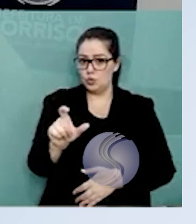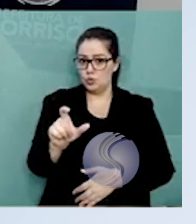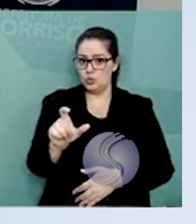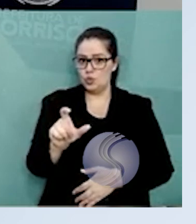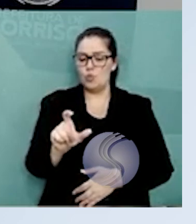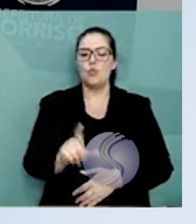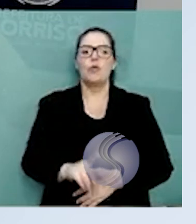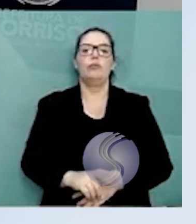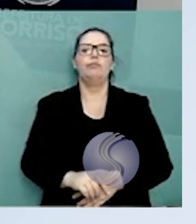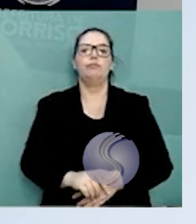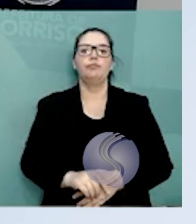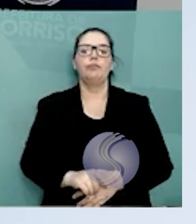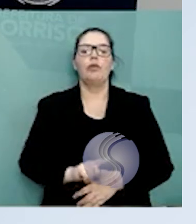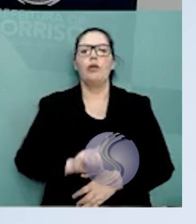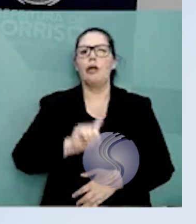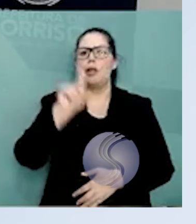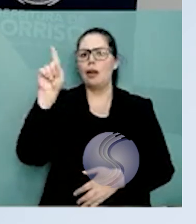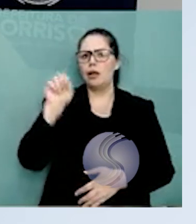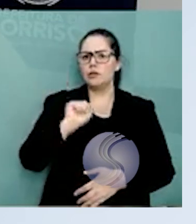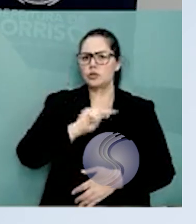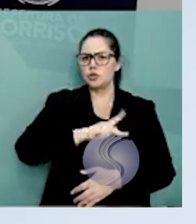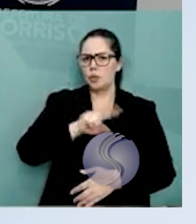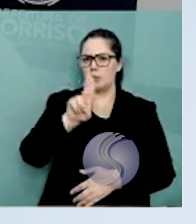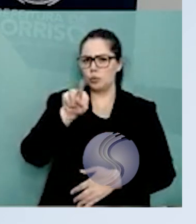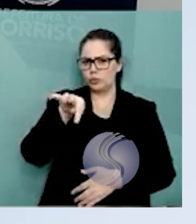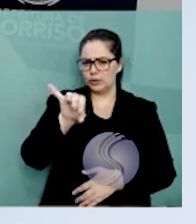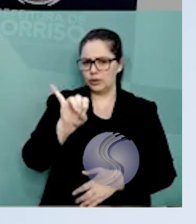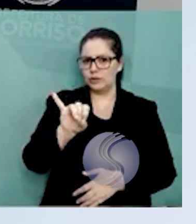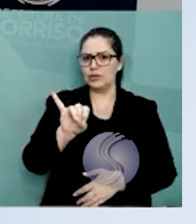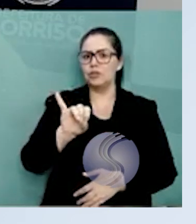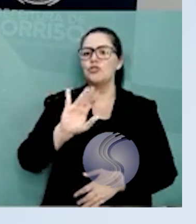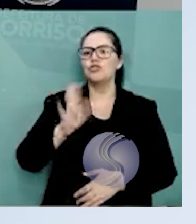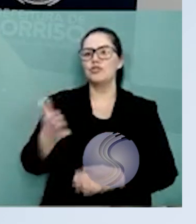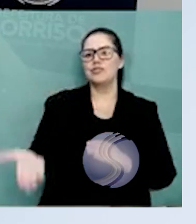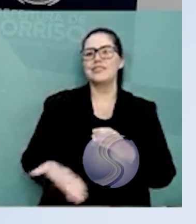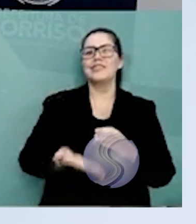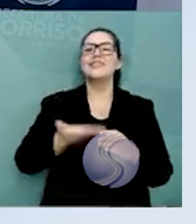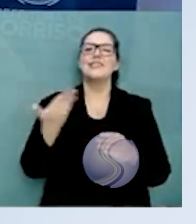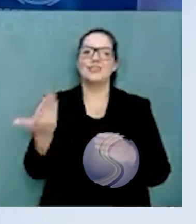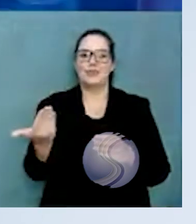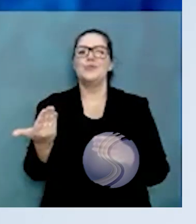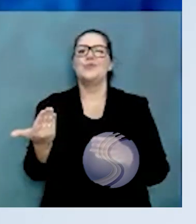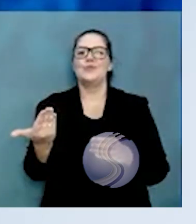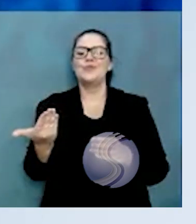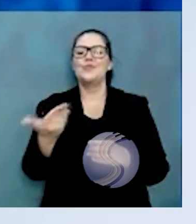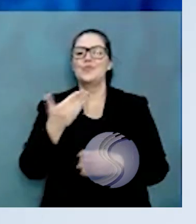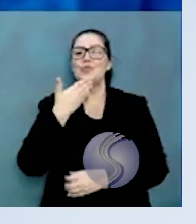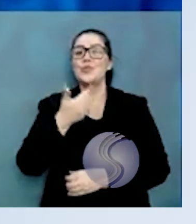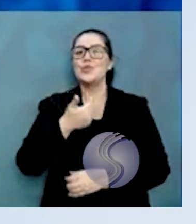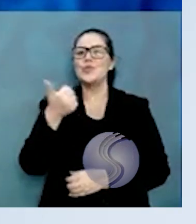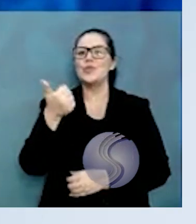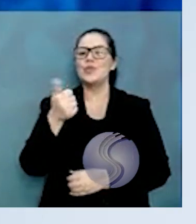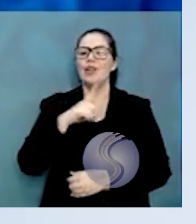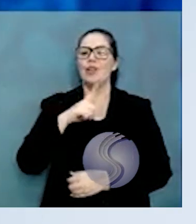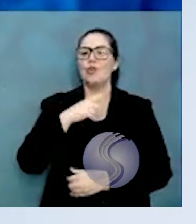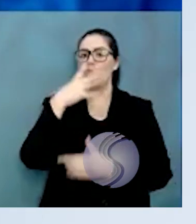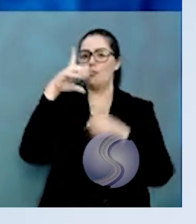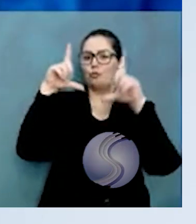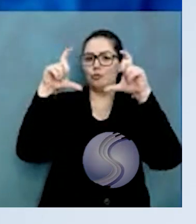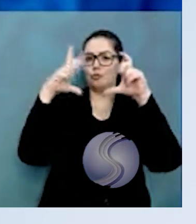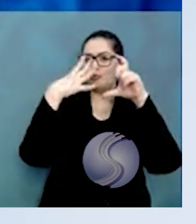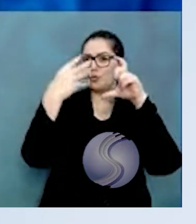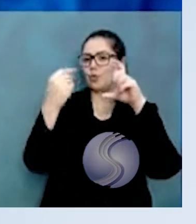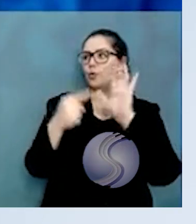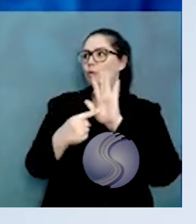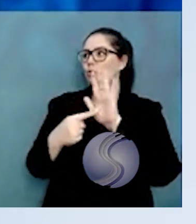Hospital Regional de Sinop. Nós temos até aqui uma foto que foi tirada pela nossa equipe, que foi até Sinop de ambulância, a nossa equipe da